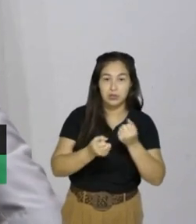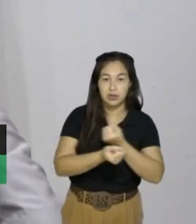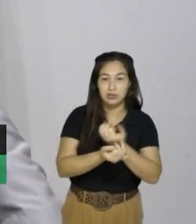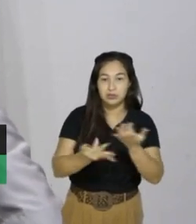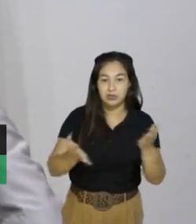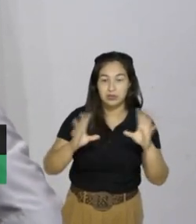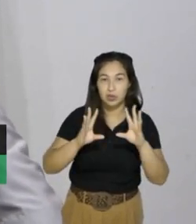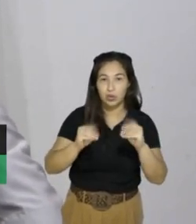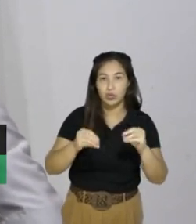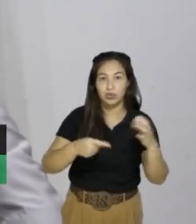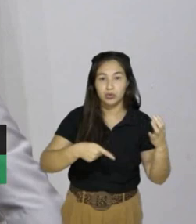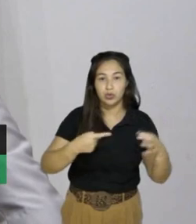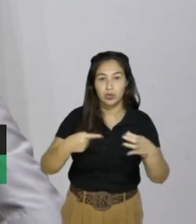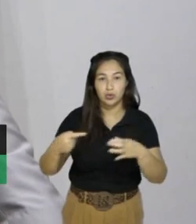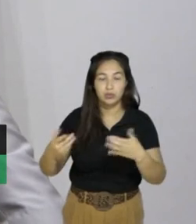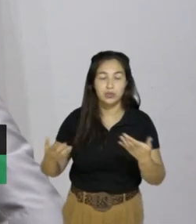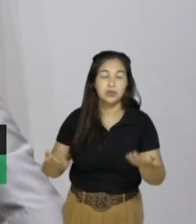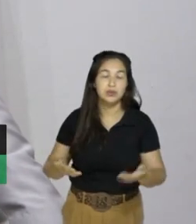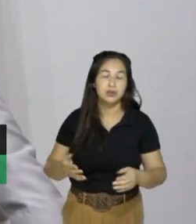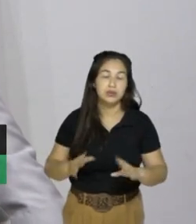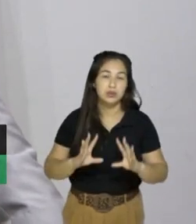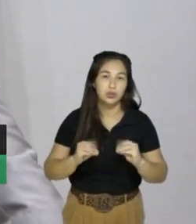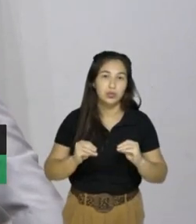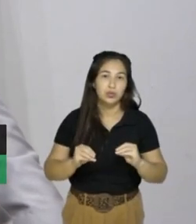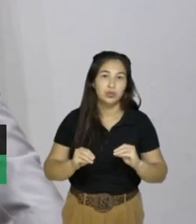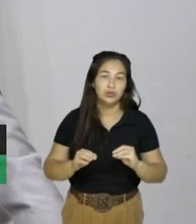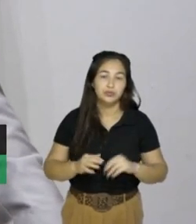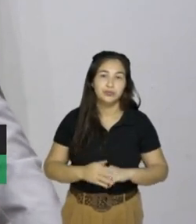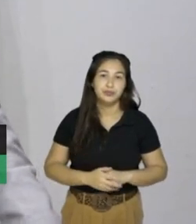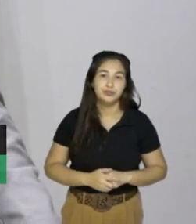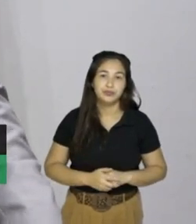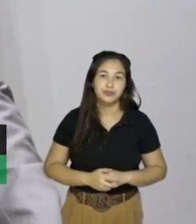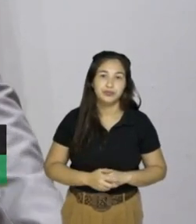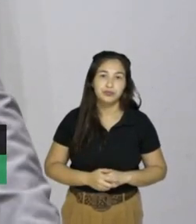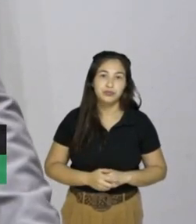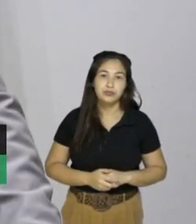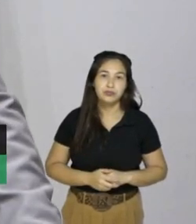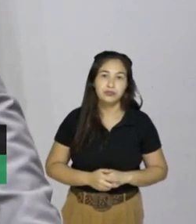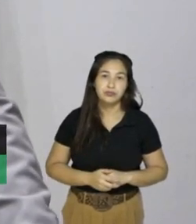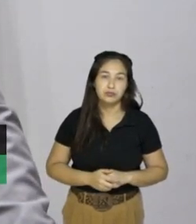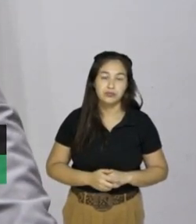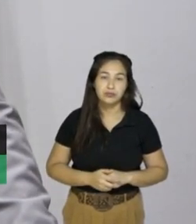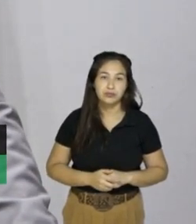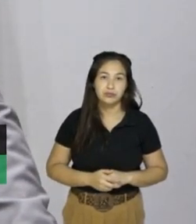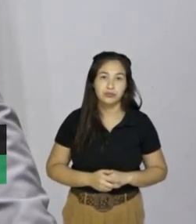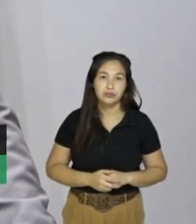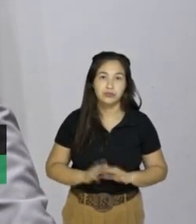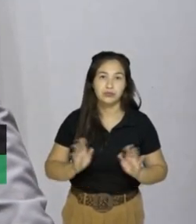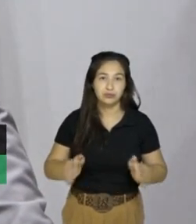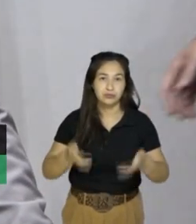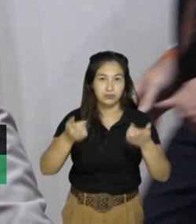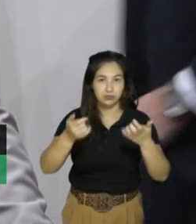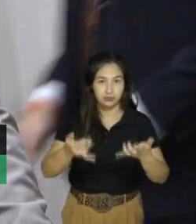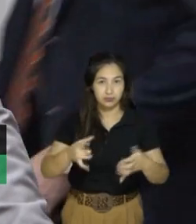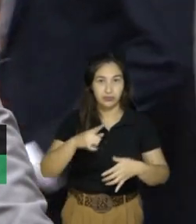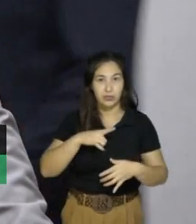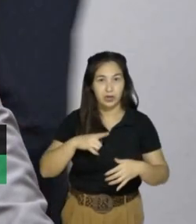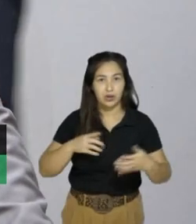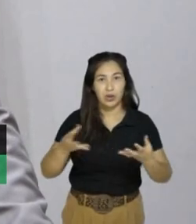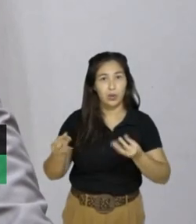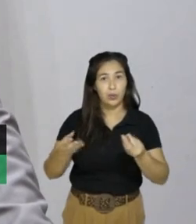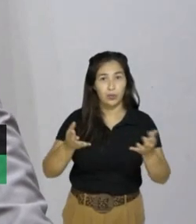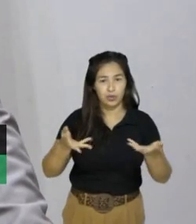nas comissões para que seja de conhecimento de todos Como disse tem muitas qualidades mas